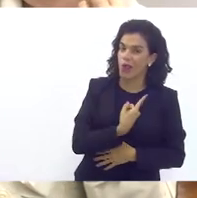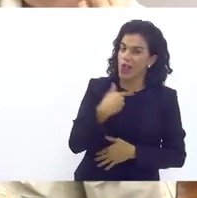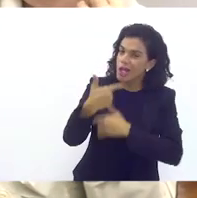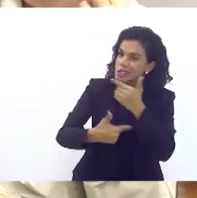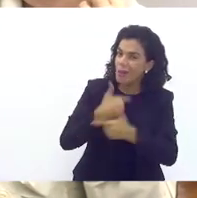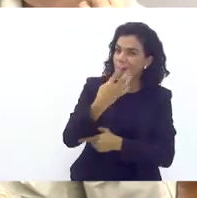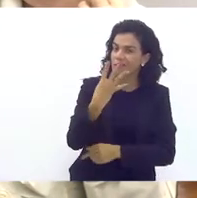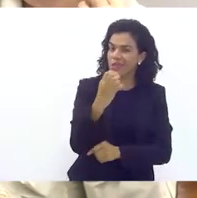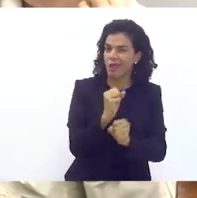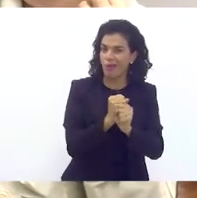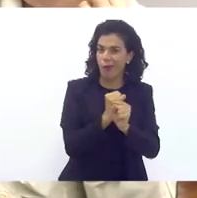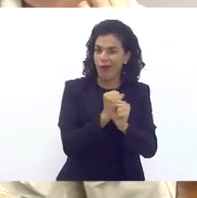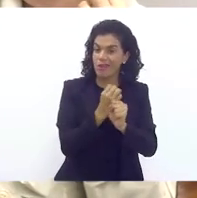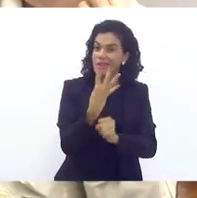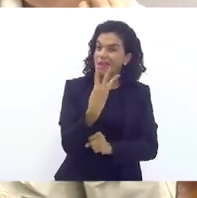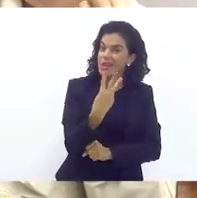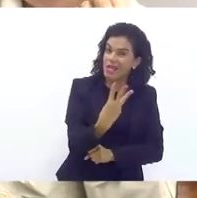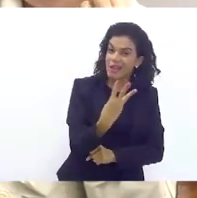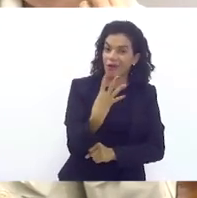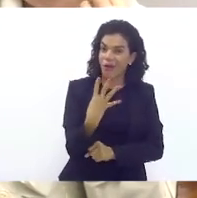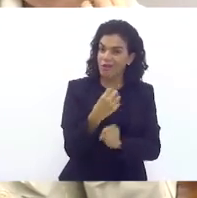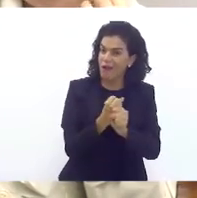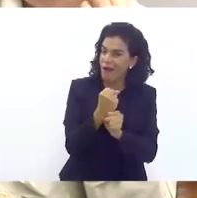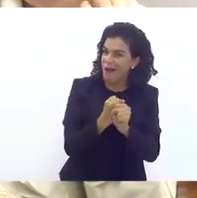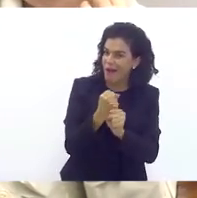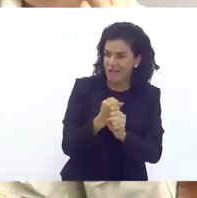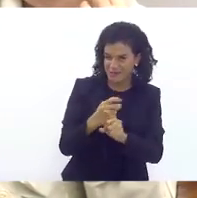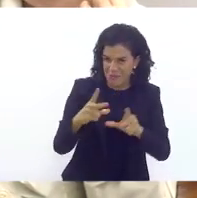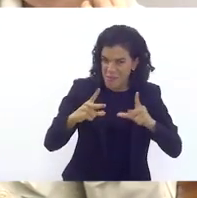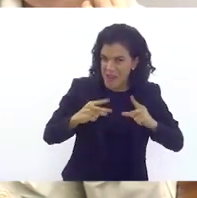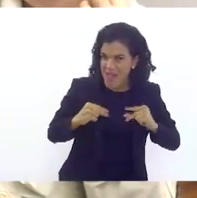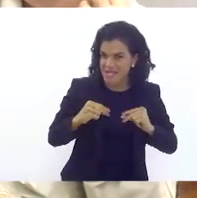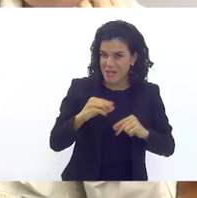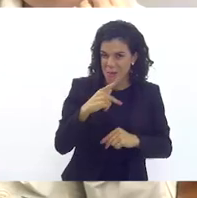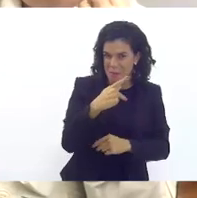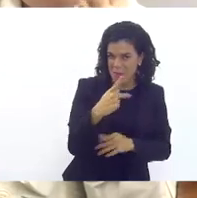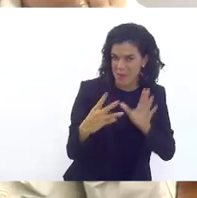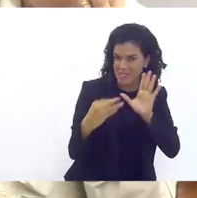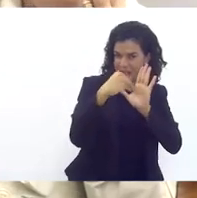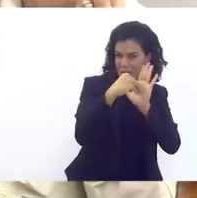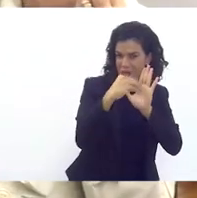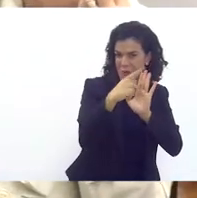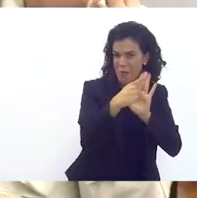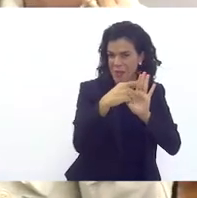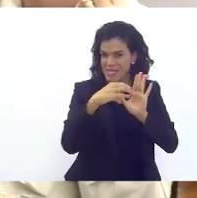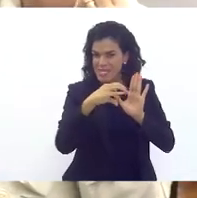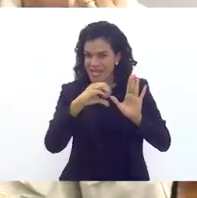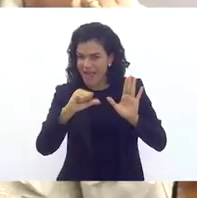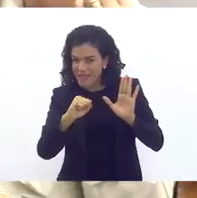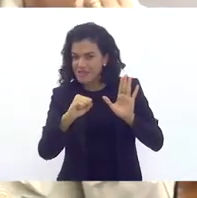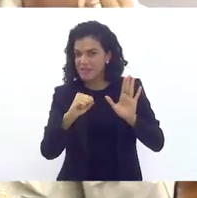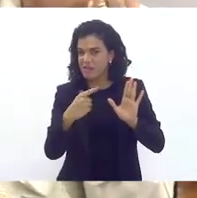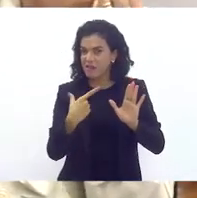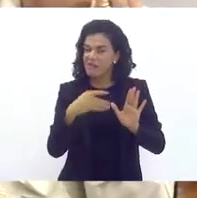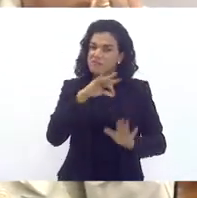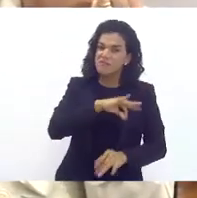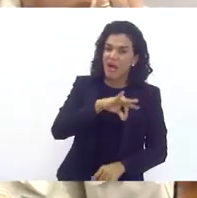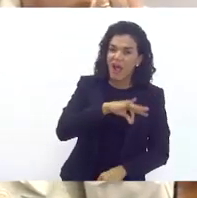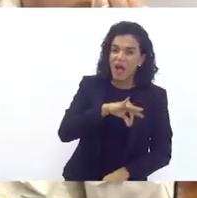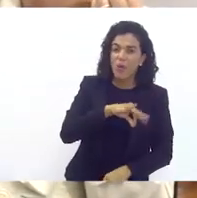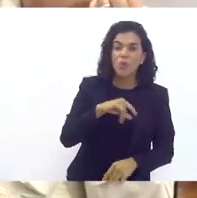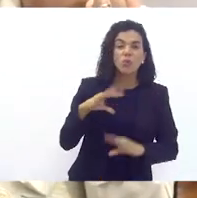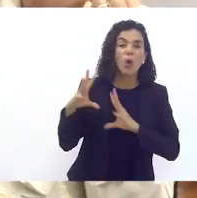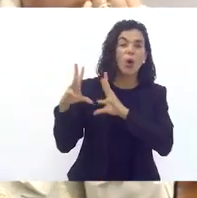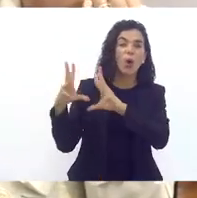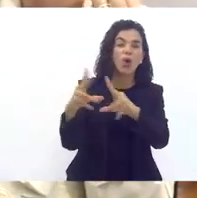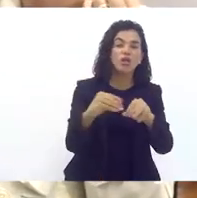34 anos e não merecemos estar no PCZS, lá no cantinho, ganhando não sei o quê, enquanto